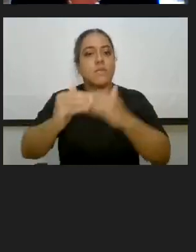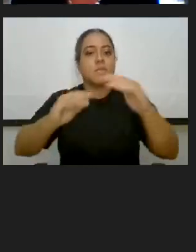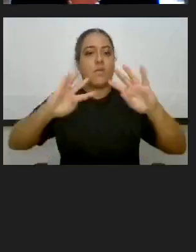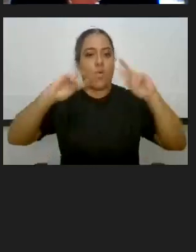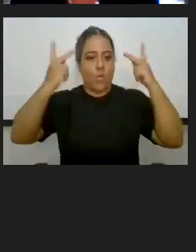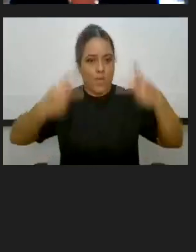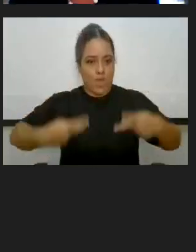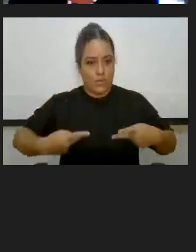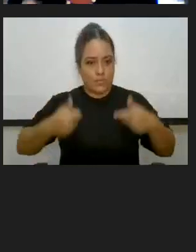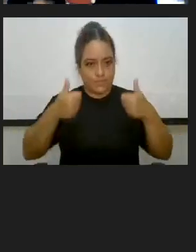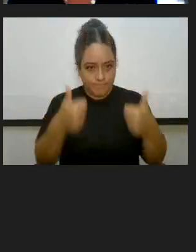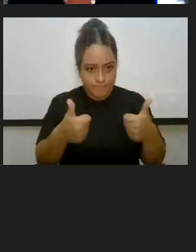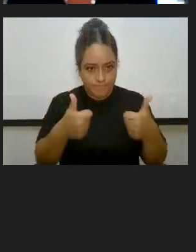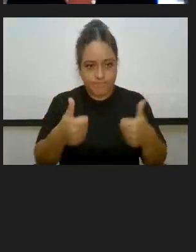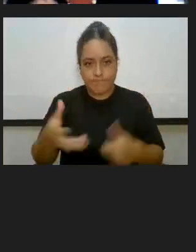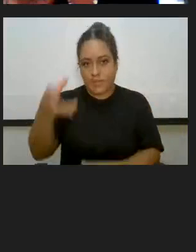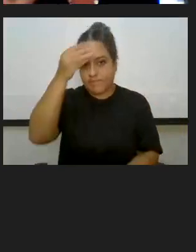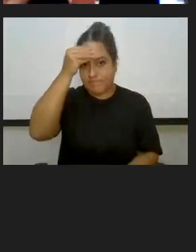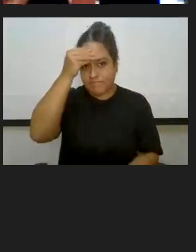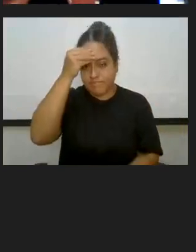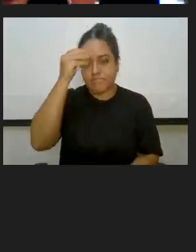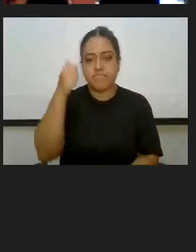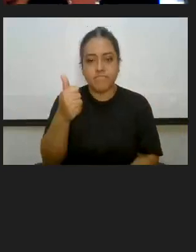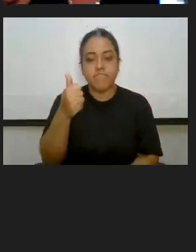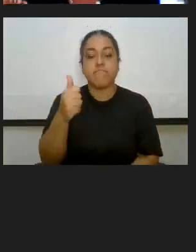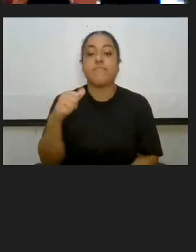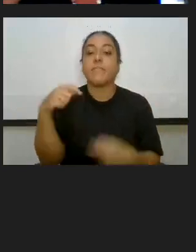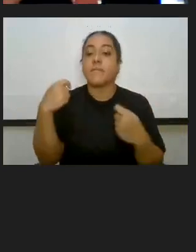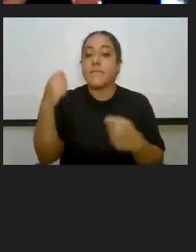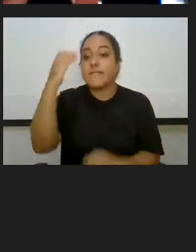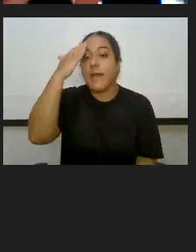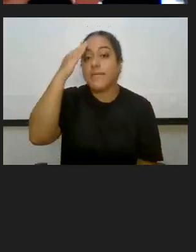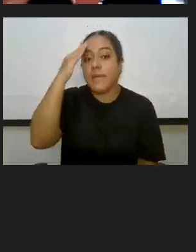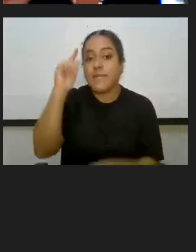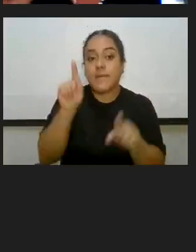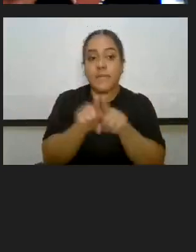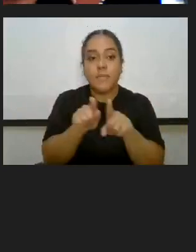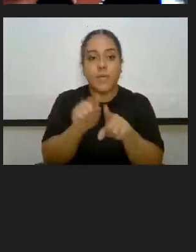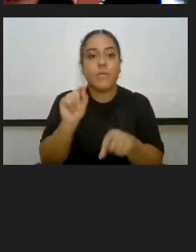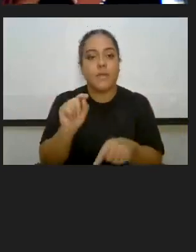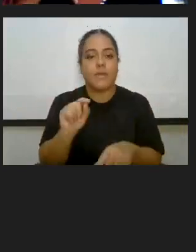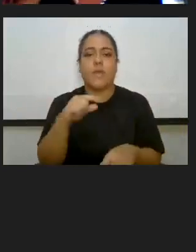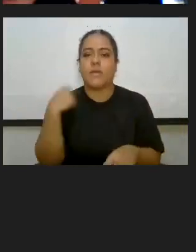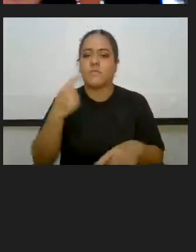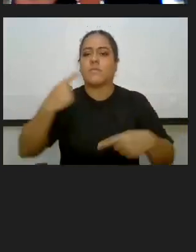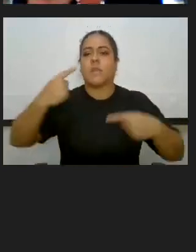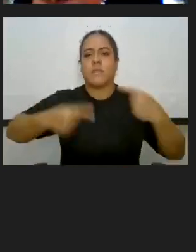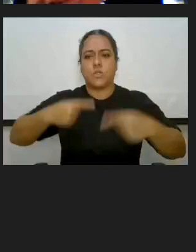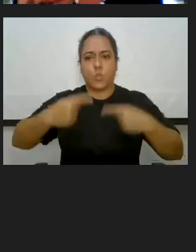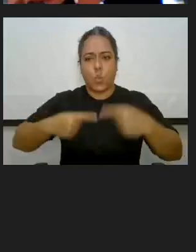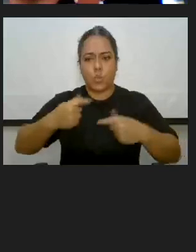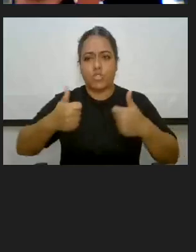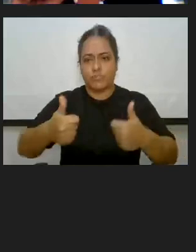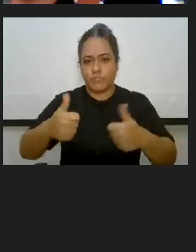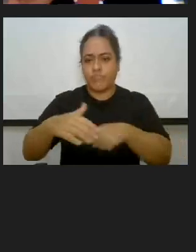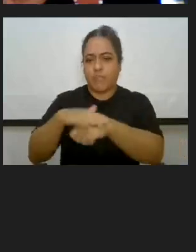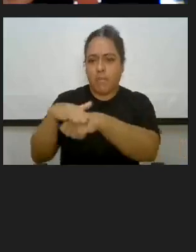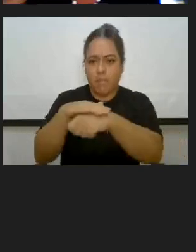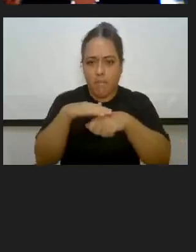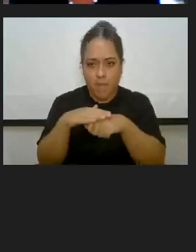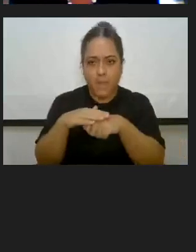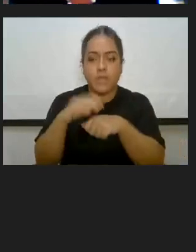informação. Temos que olhar também que quando a gente discute a educação,